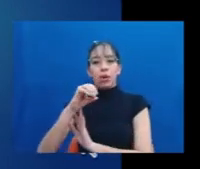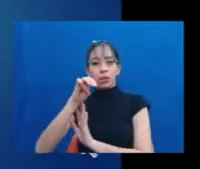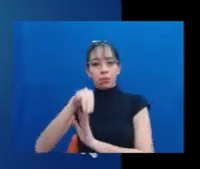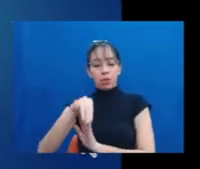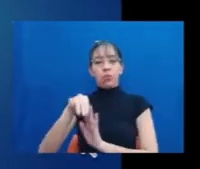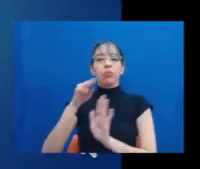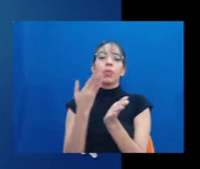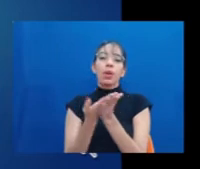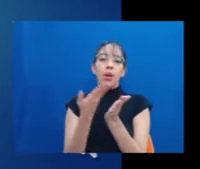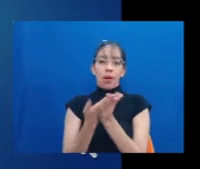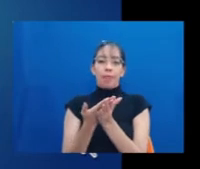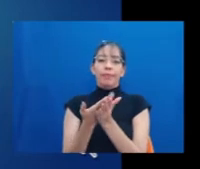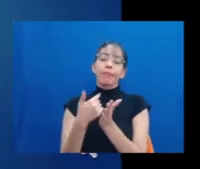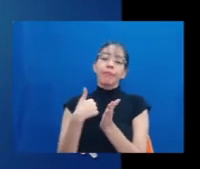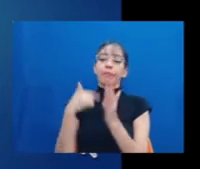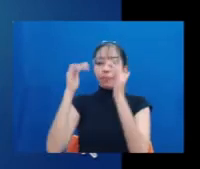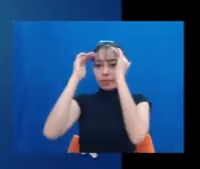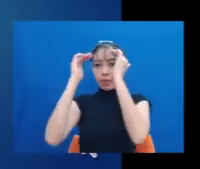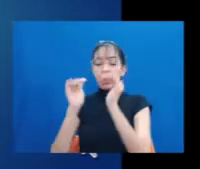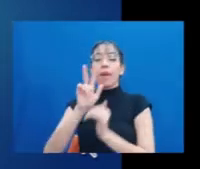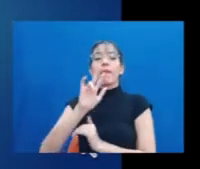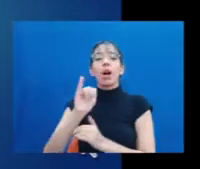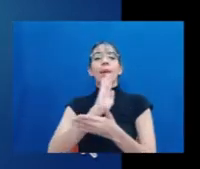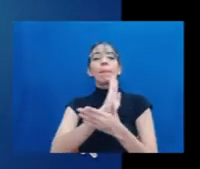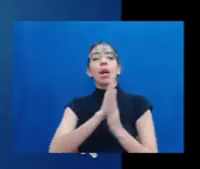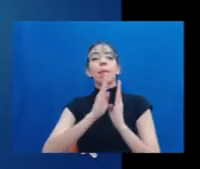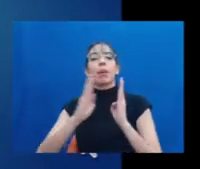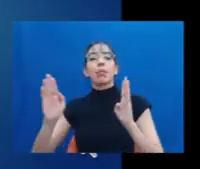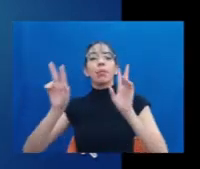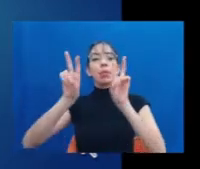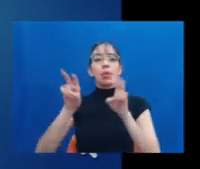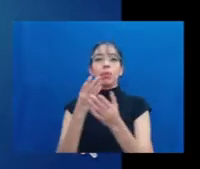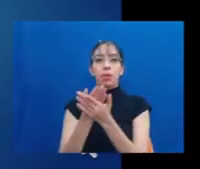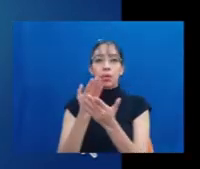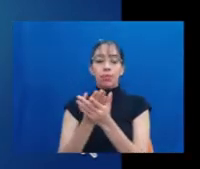minutos. Eu estou seguindo essa recomendação, então esse assunto ele vai ser dividido em várias partes.